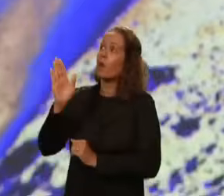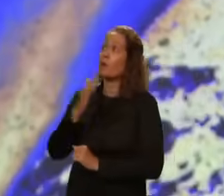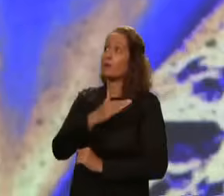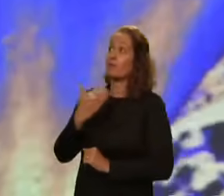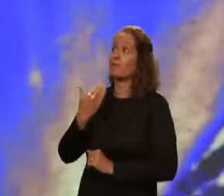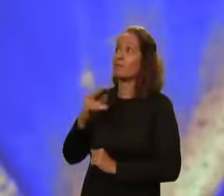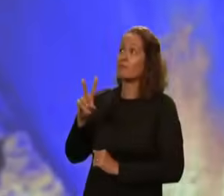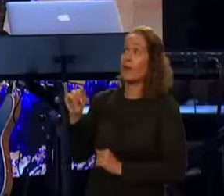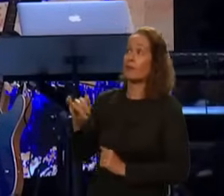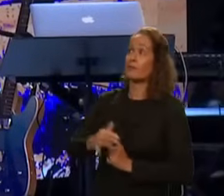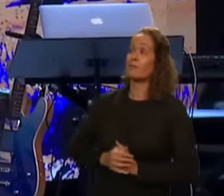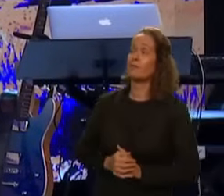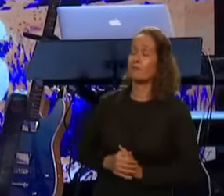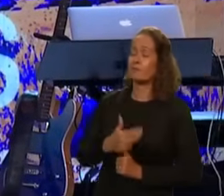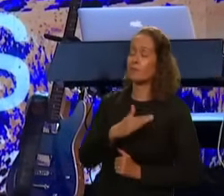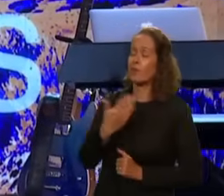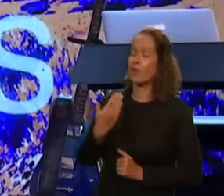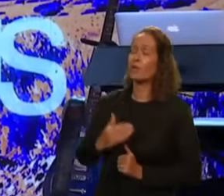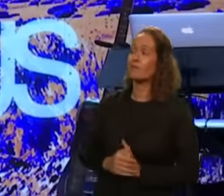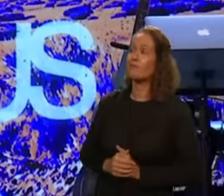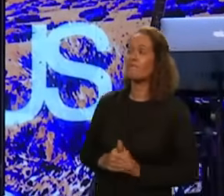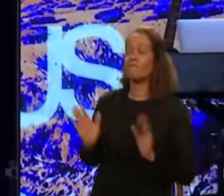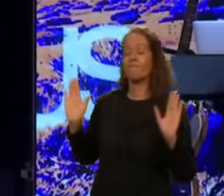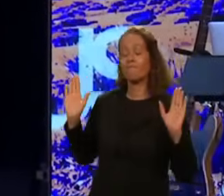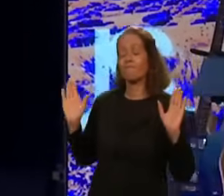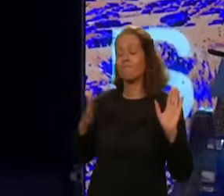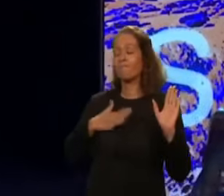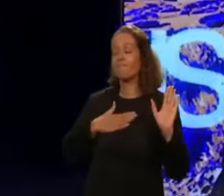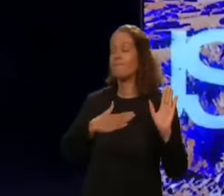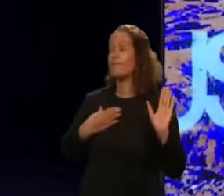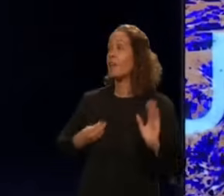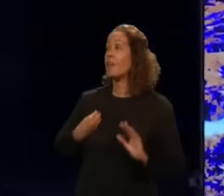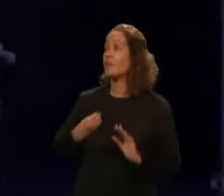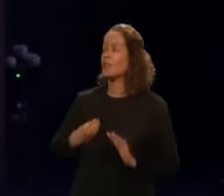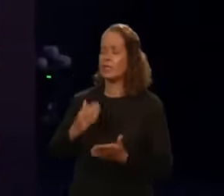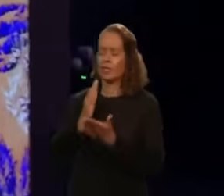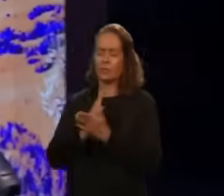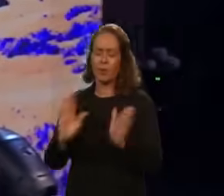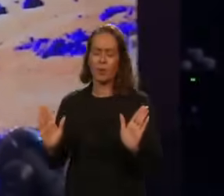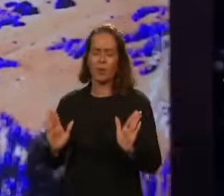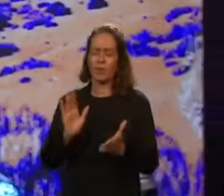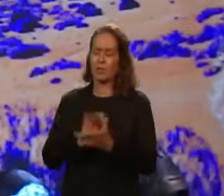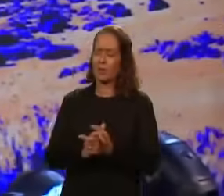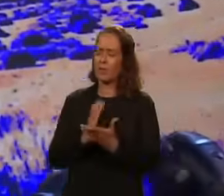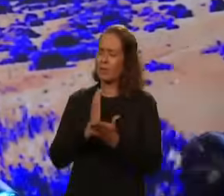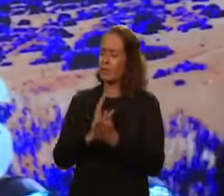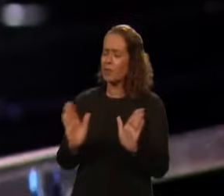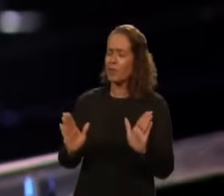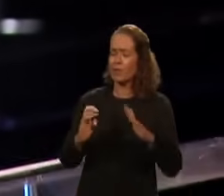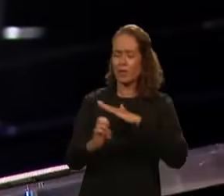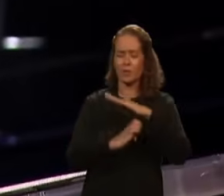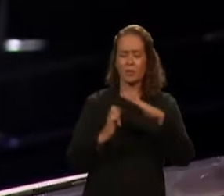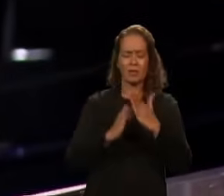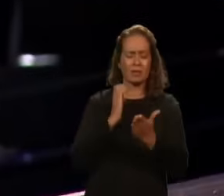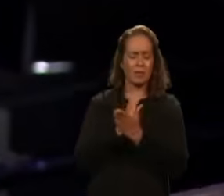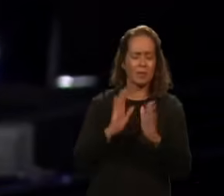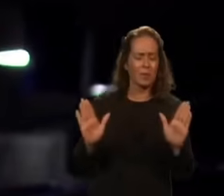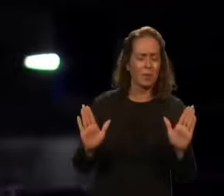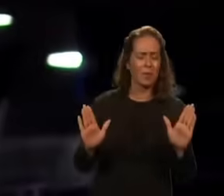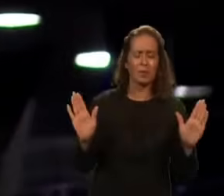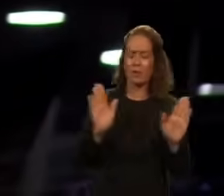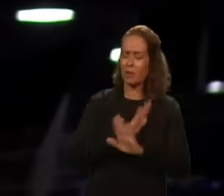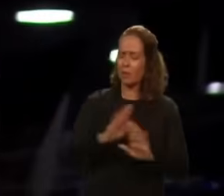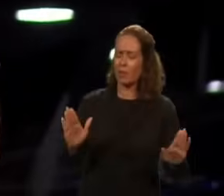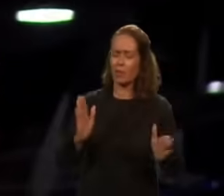morrer. Eu vou pôr fim nessa história, eu vou pôr fim na minha vida, eu vou pôr fim no meu casamento, vou pôr fim na minha empresa, vou pôr fim no meu relacionamento, vou pôr